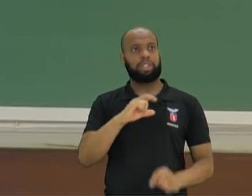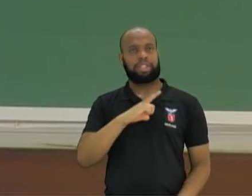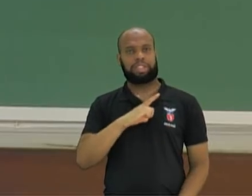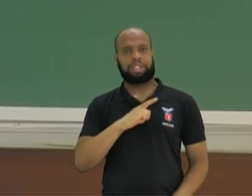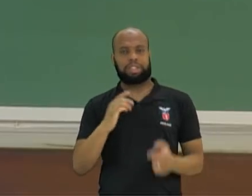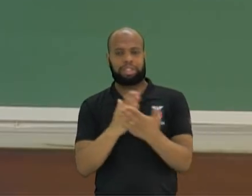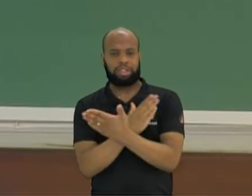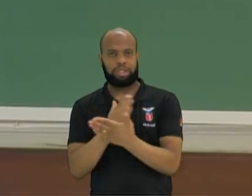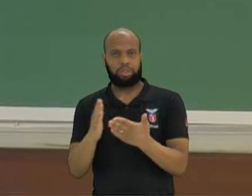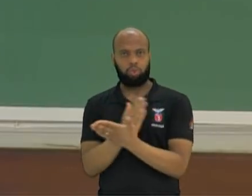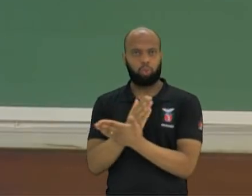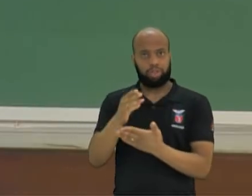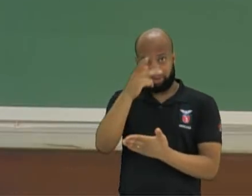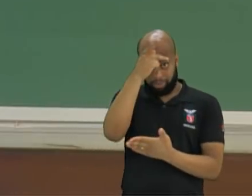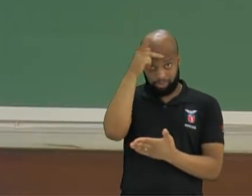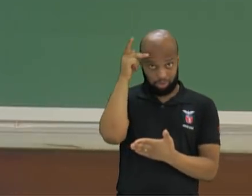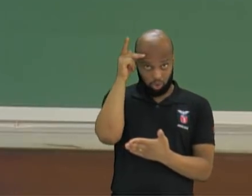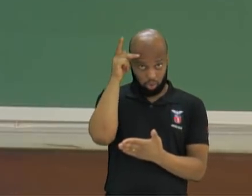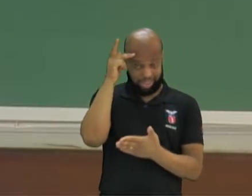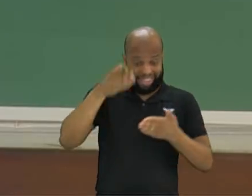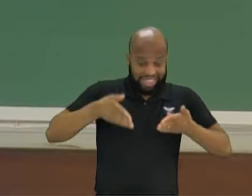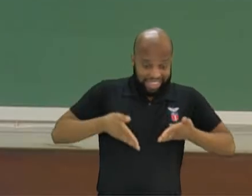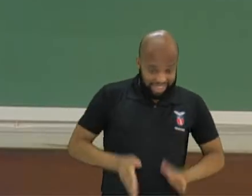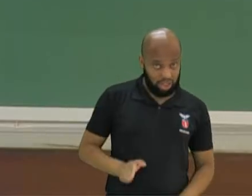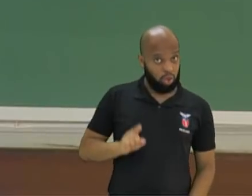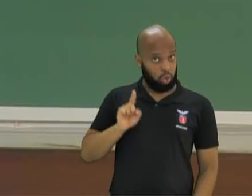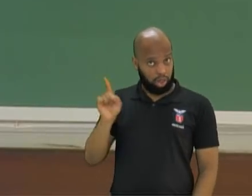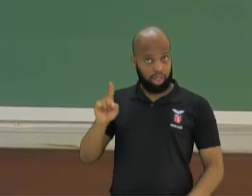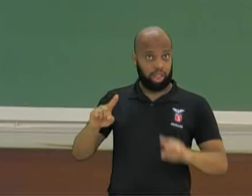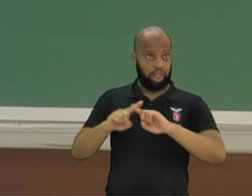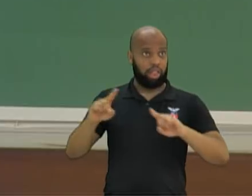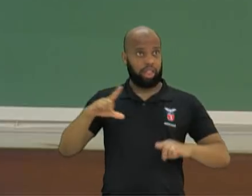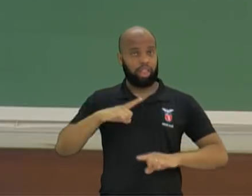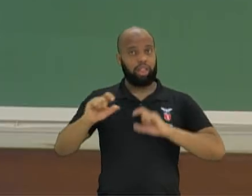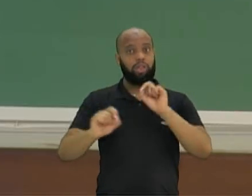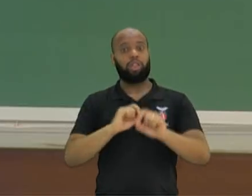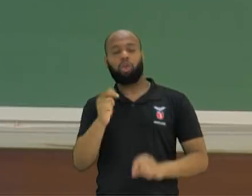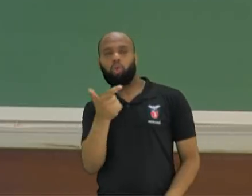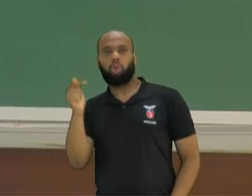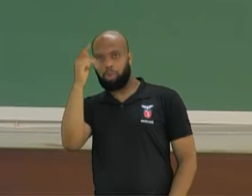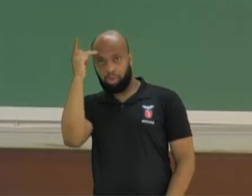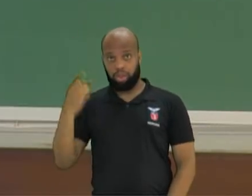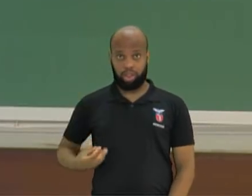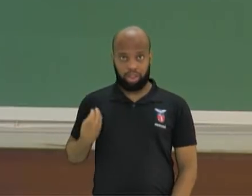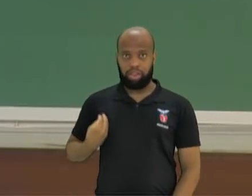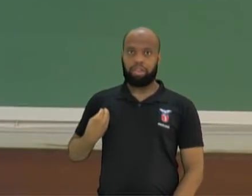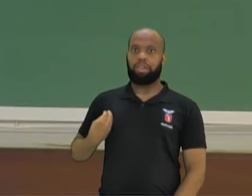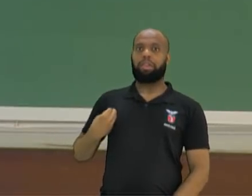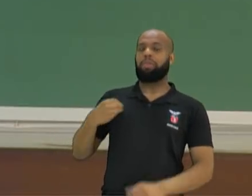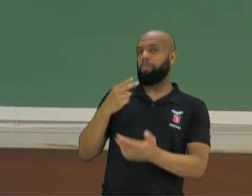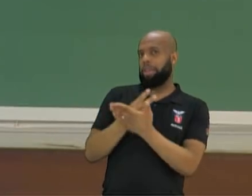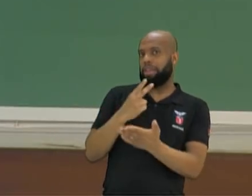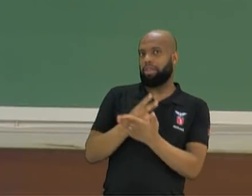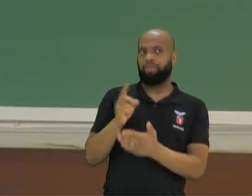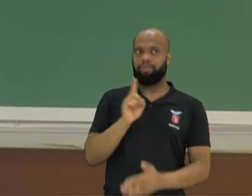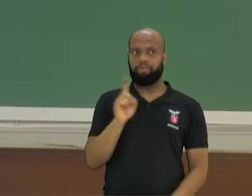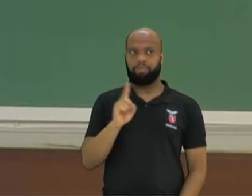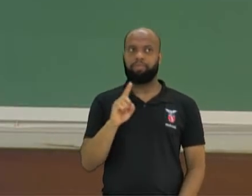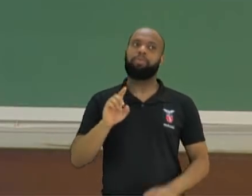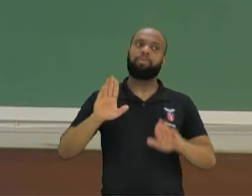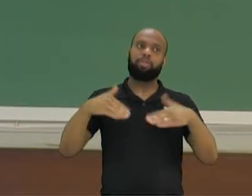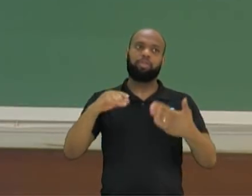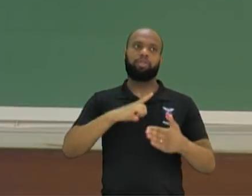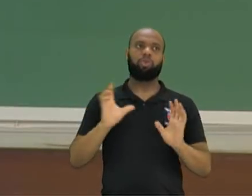população dos imigrantes, né, que constituíram esse país e promoveram o desenvolvimento econômico. Os aborígenes